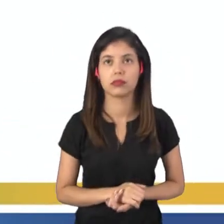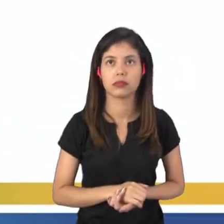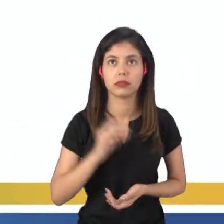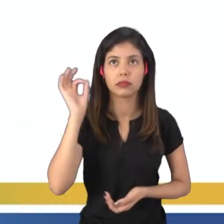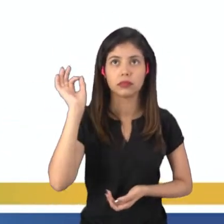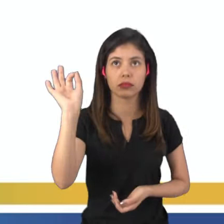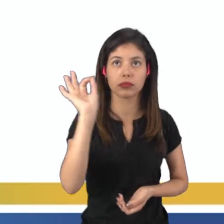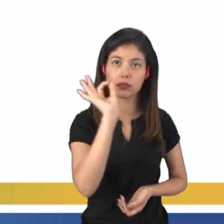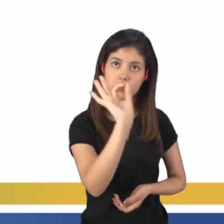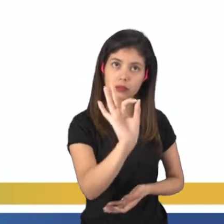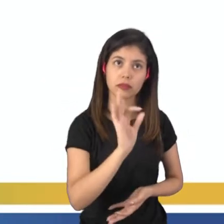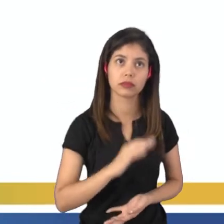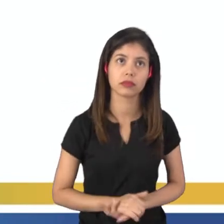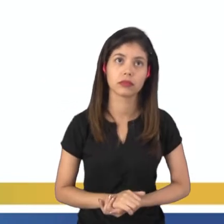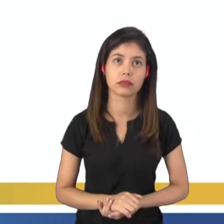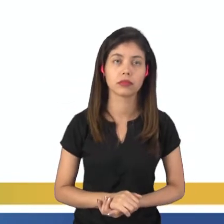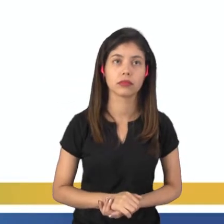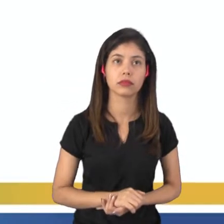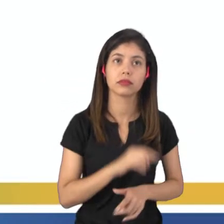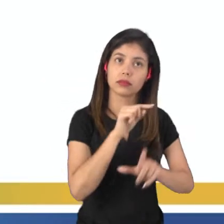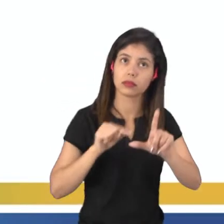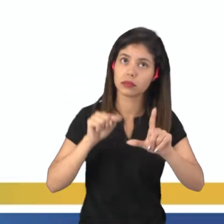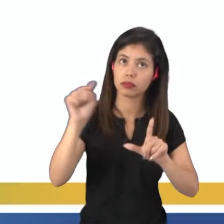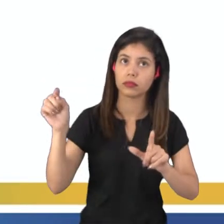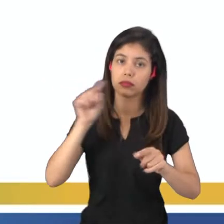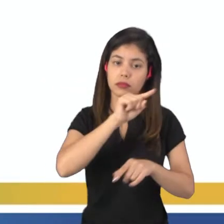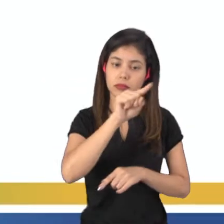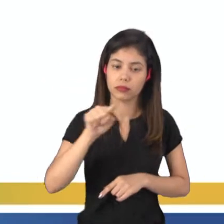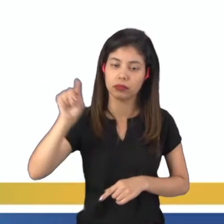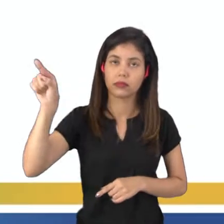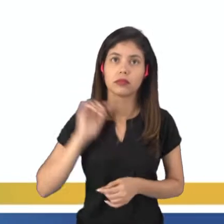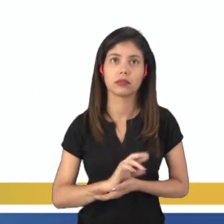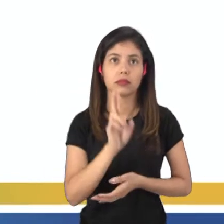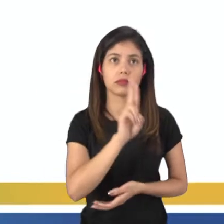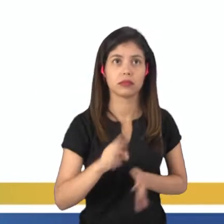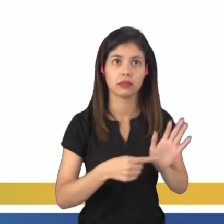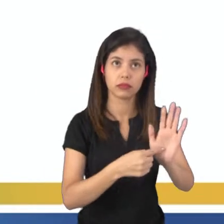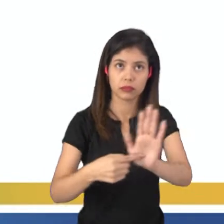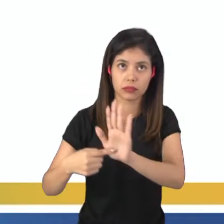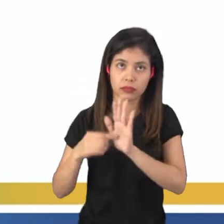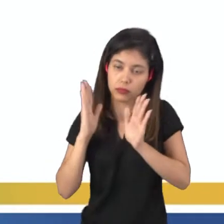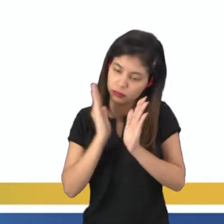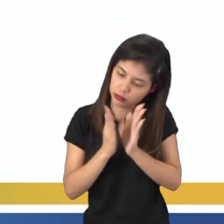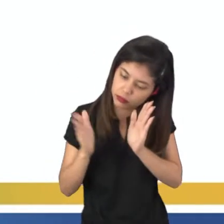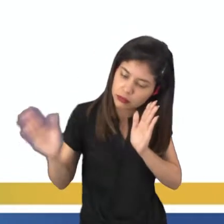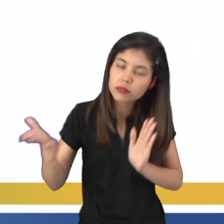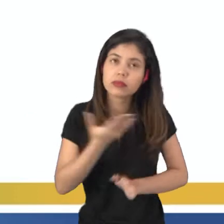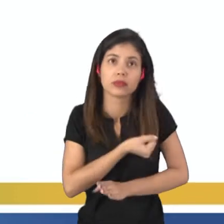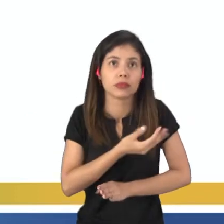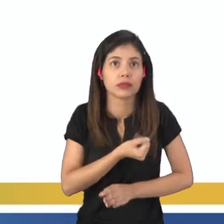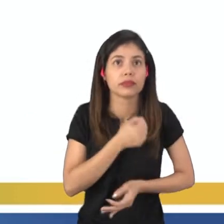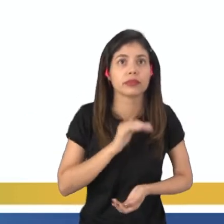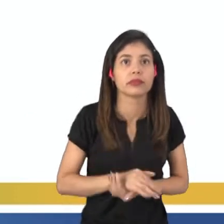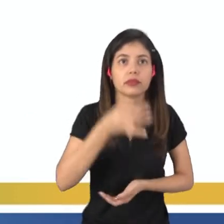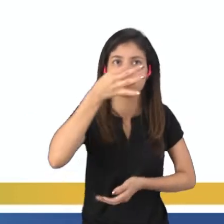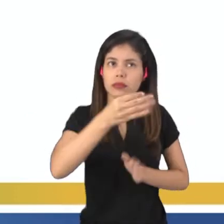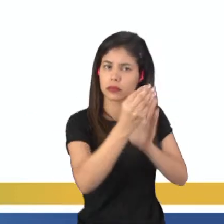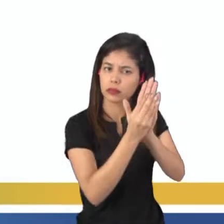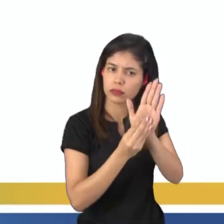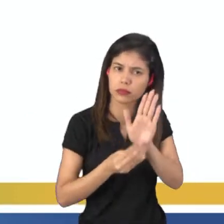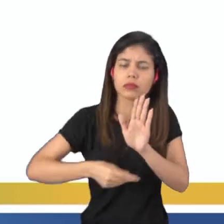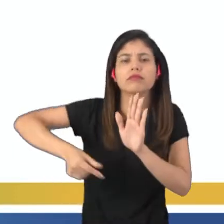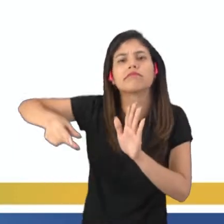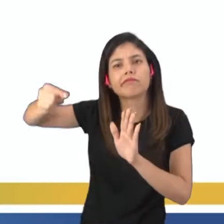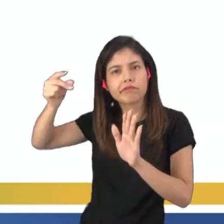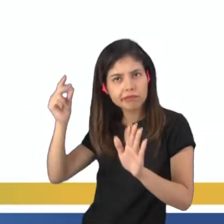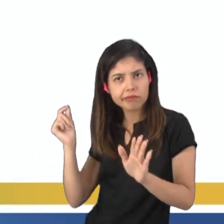em percentual. Então, o gráfico de linha ele é utilizado para demonstrar uma sequência numérica de um certo dado ao